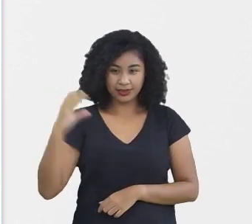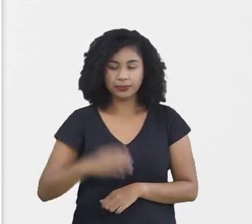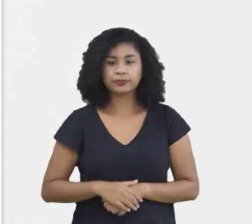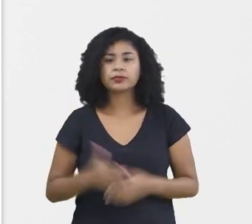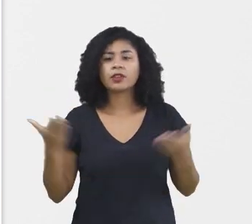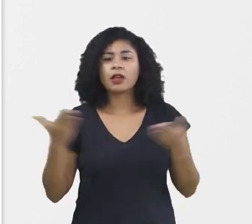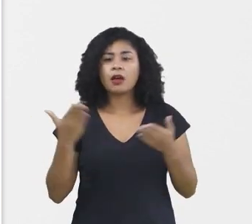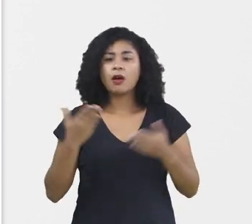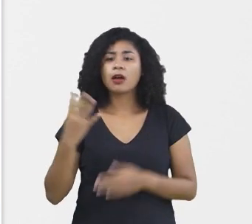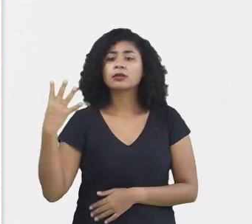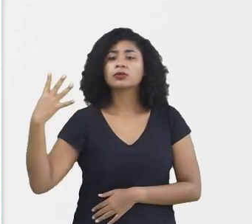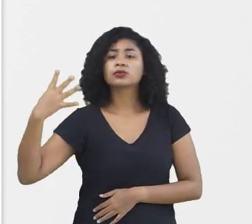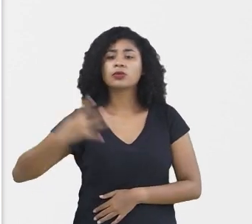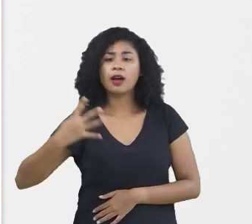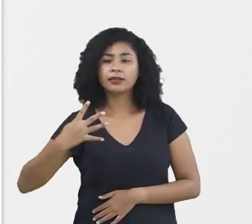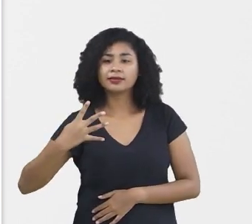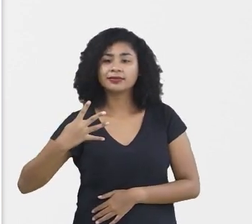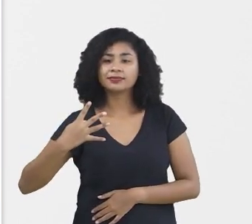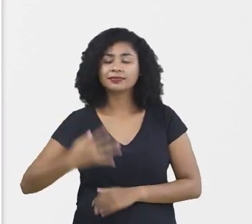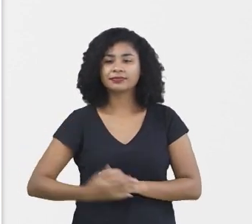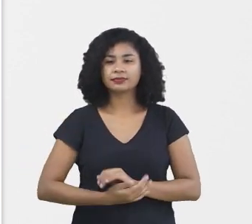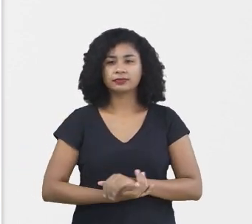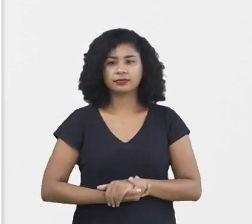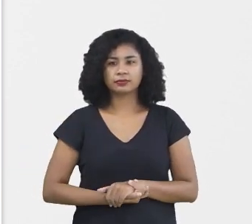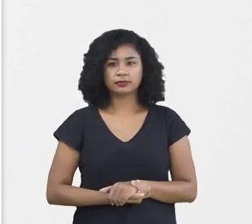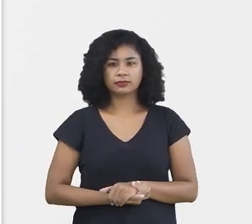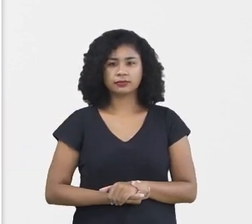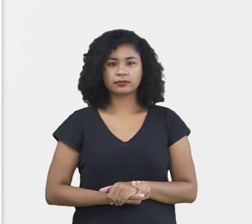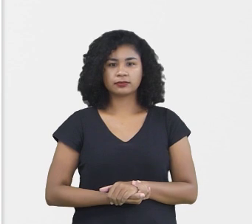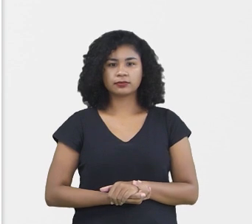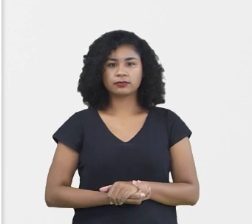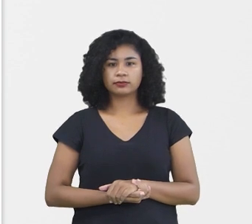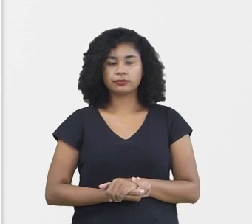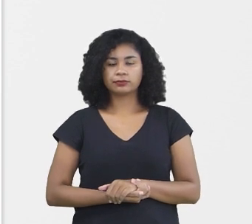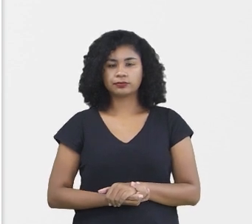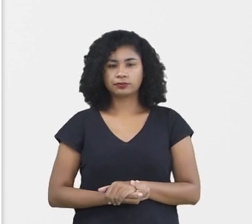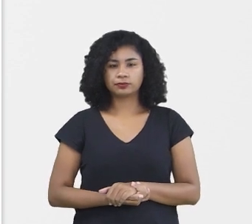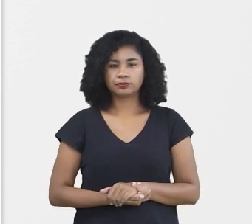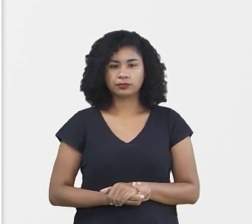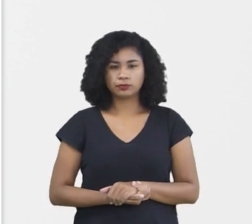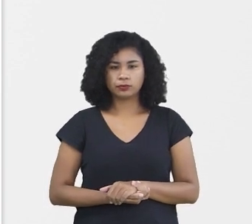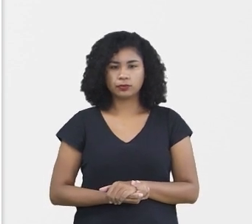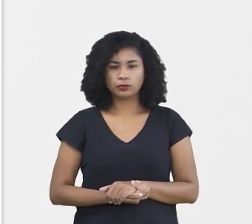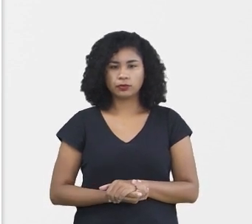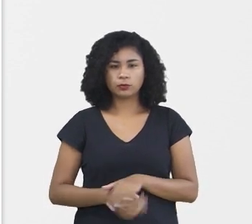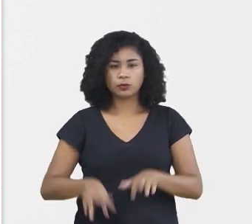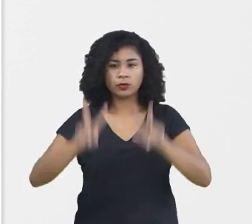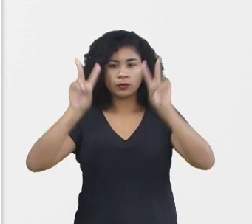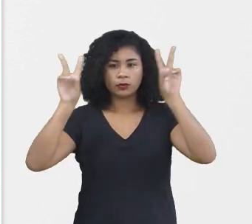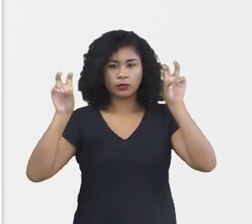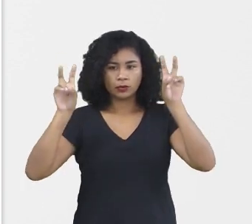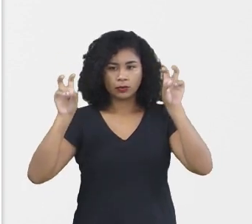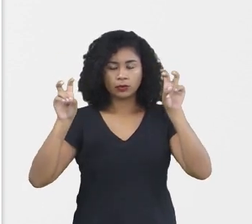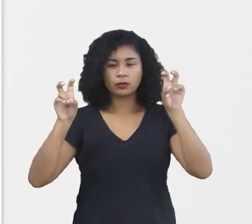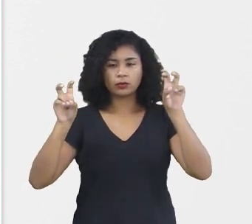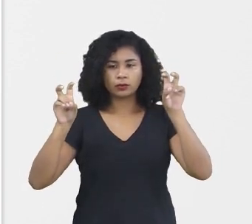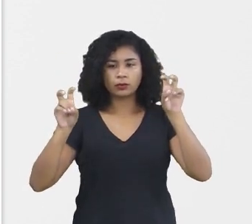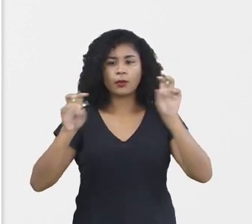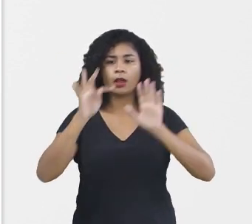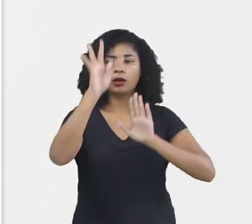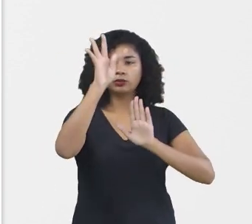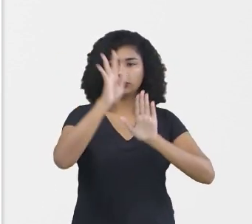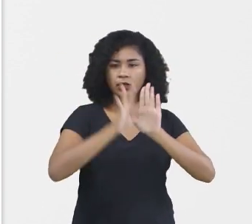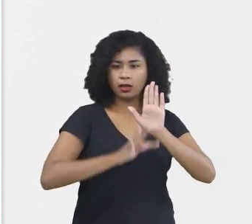última questão. Vamos lá. Na nossa quarta e última questão, nós temos novamente um texto narrativo que